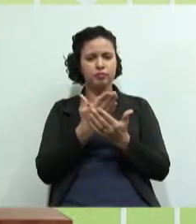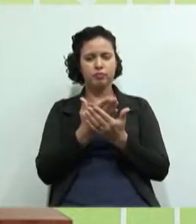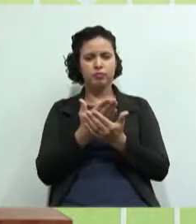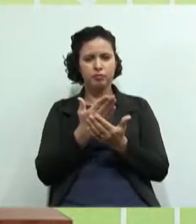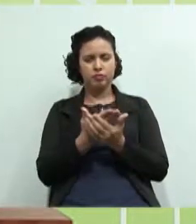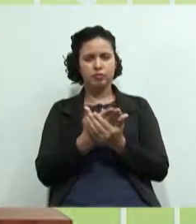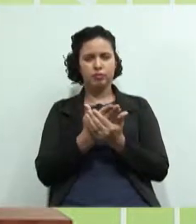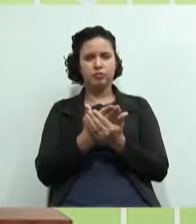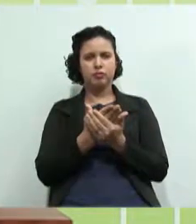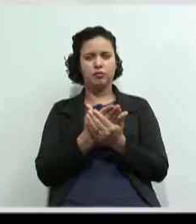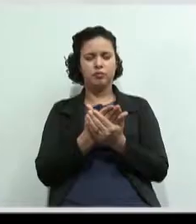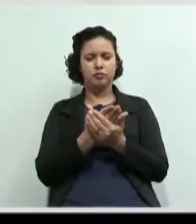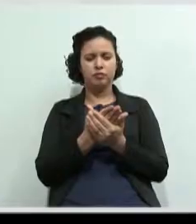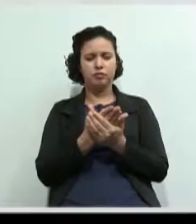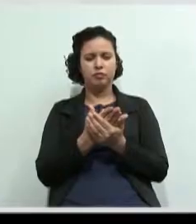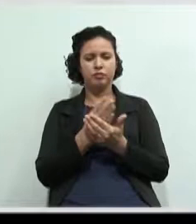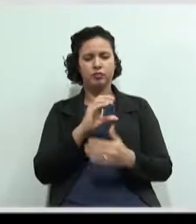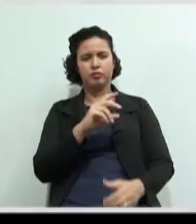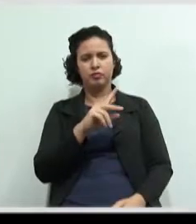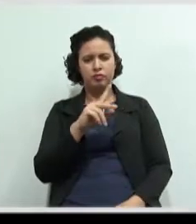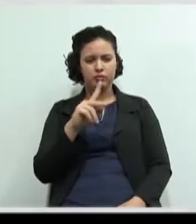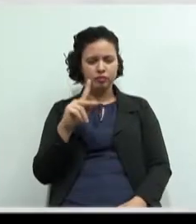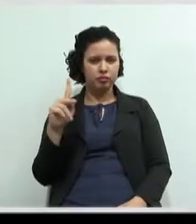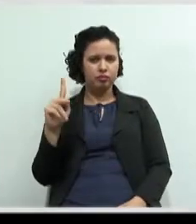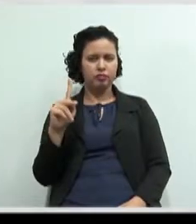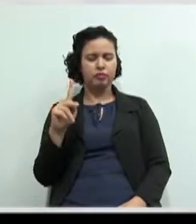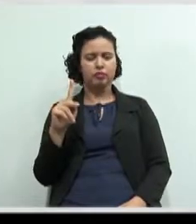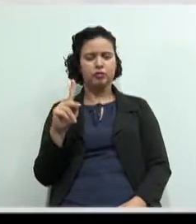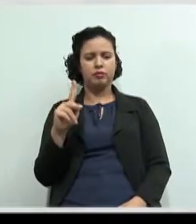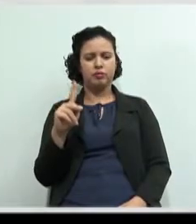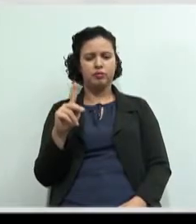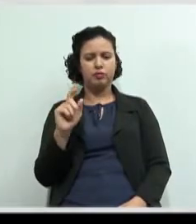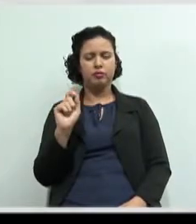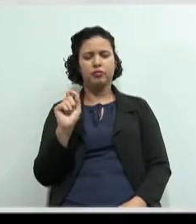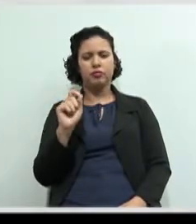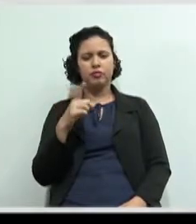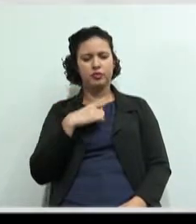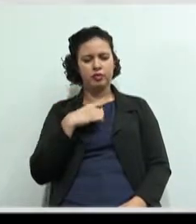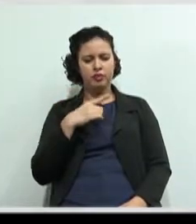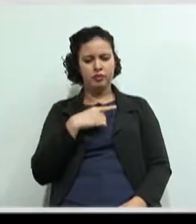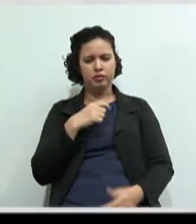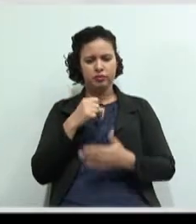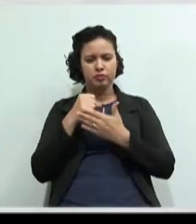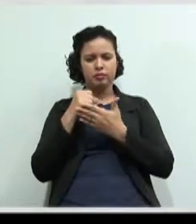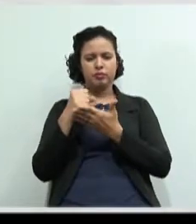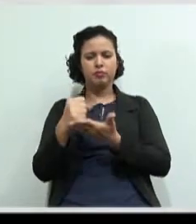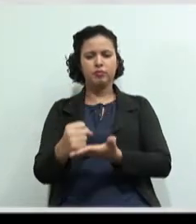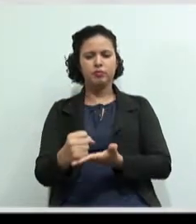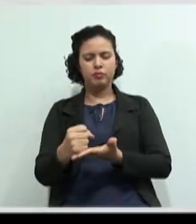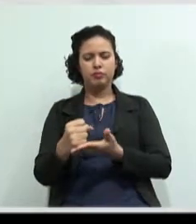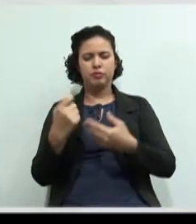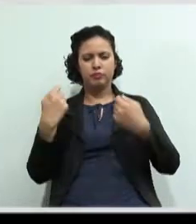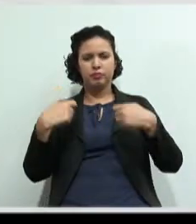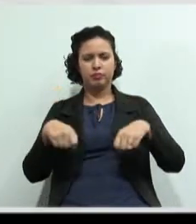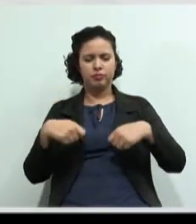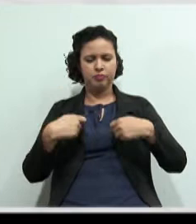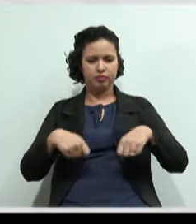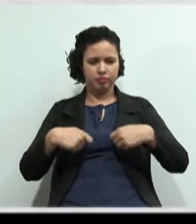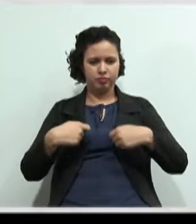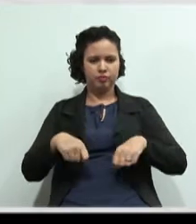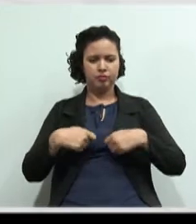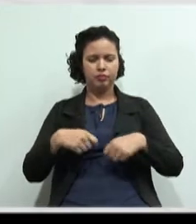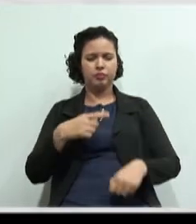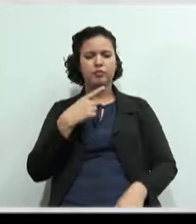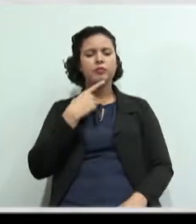ali, ó. As organizações, pode colocar aí, ó. As organizações, elas existem para servir às necessidades e